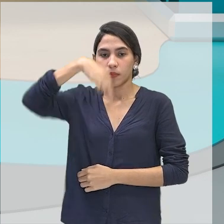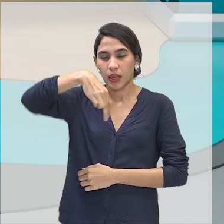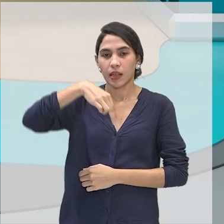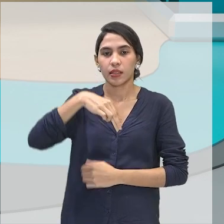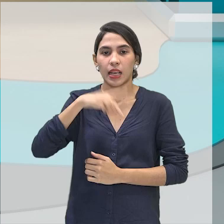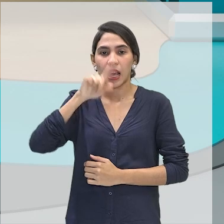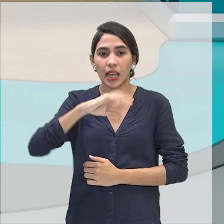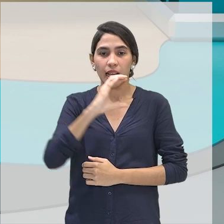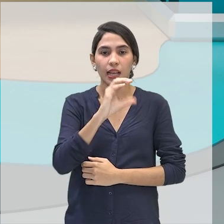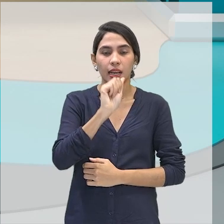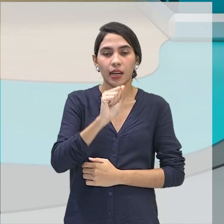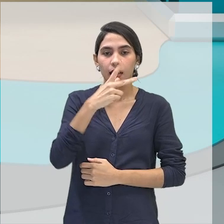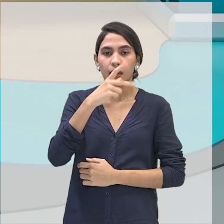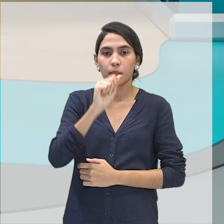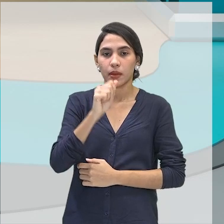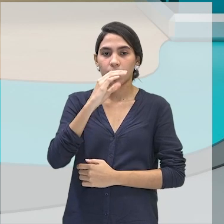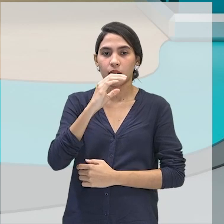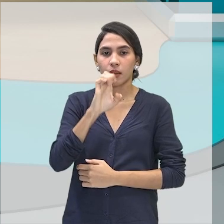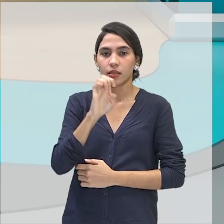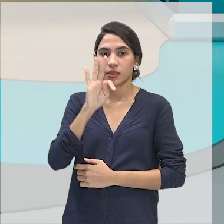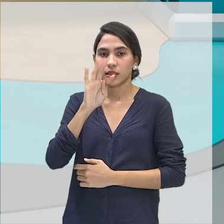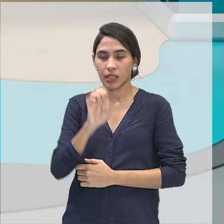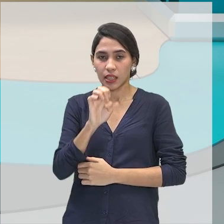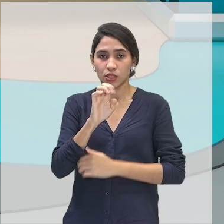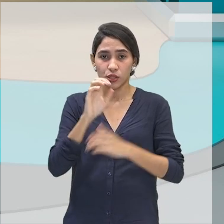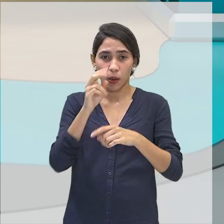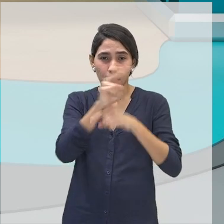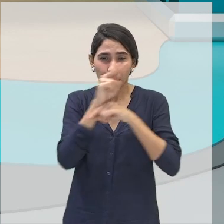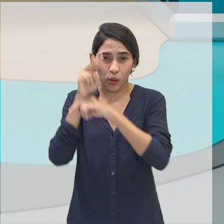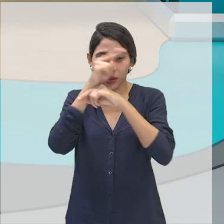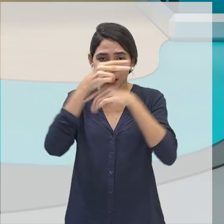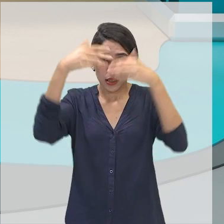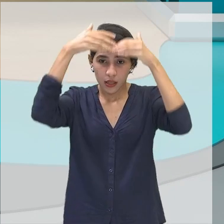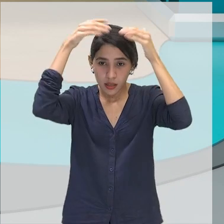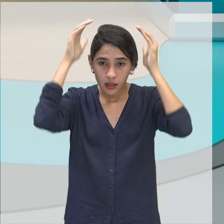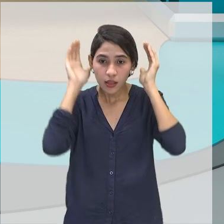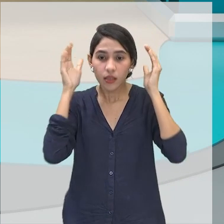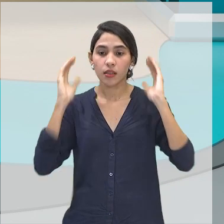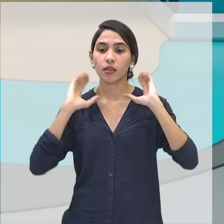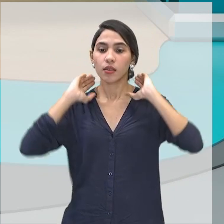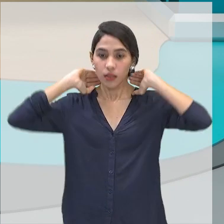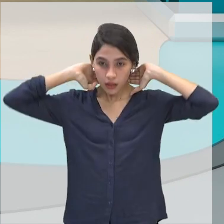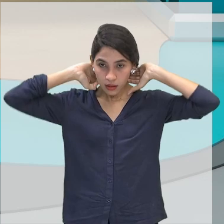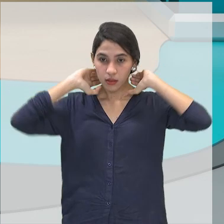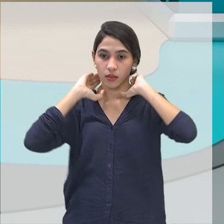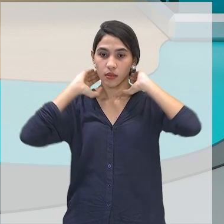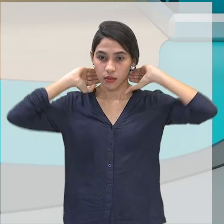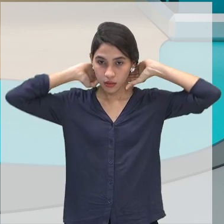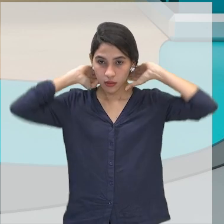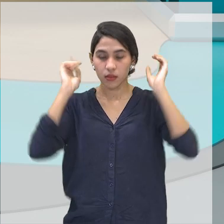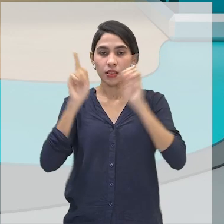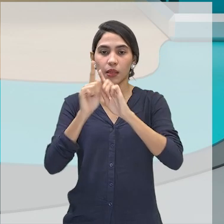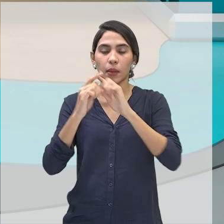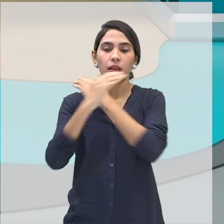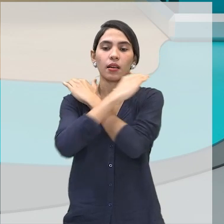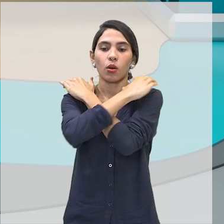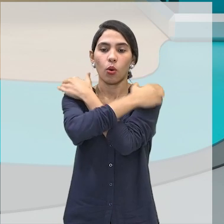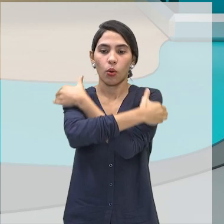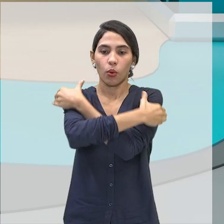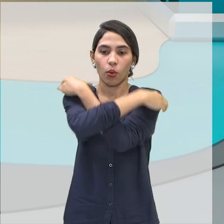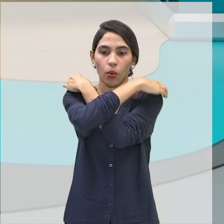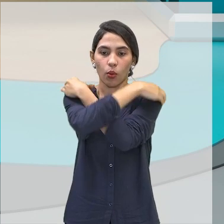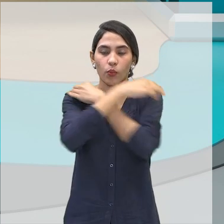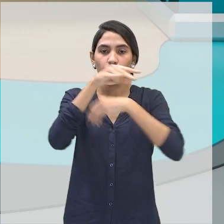utilizado para proteger a cabeça, o pescoço e os ombros do kendoka, tá? E